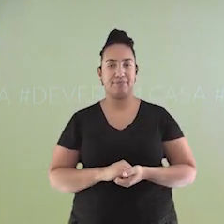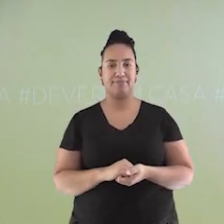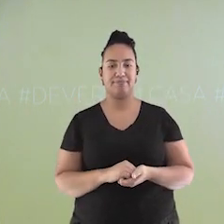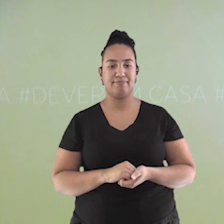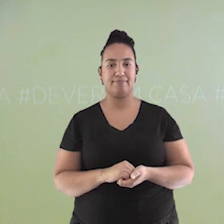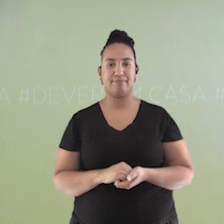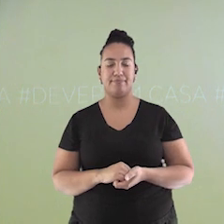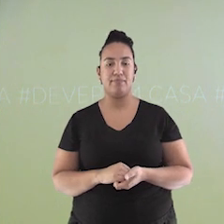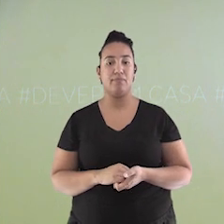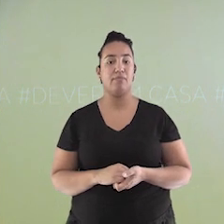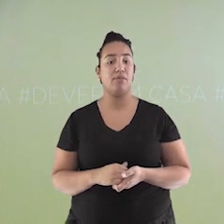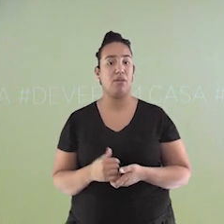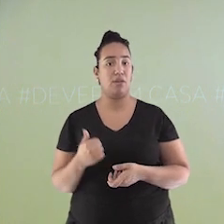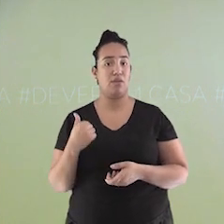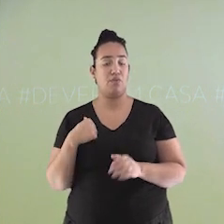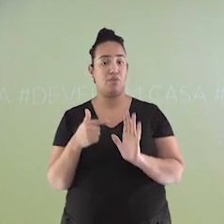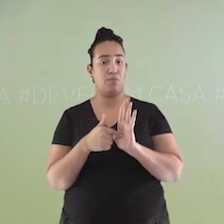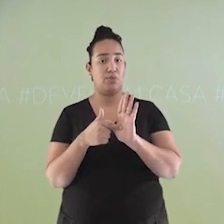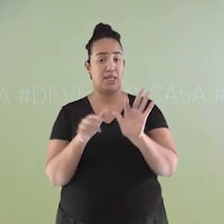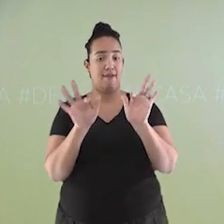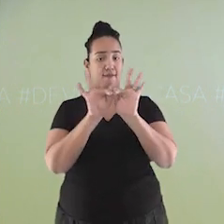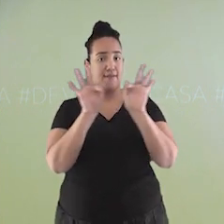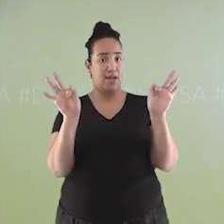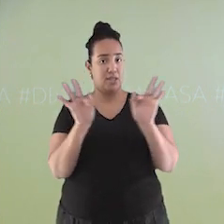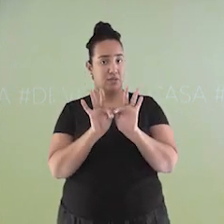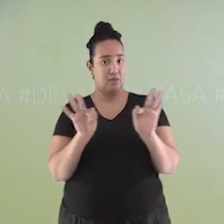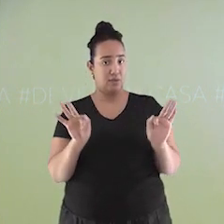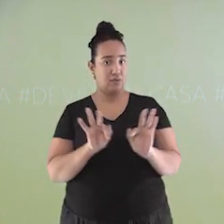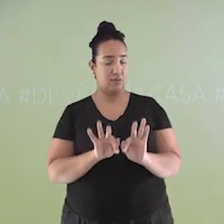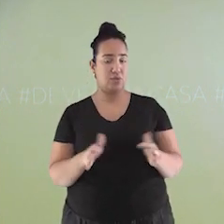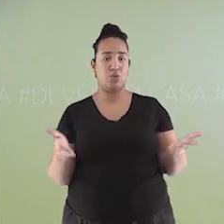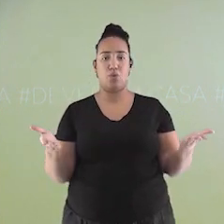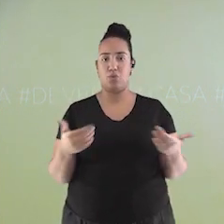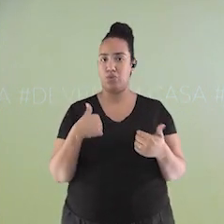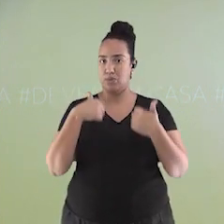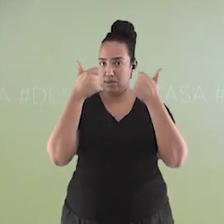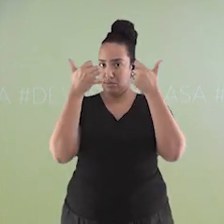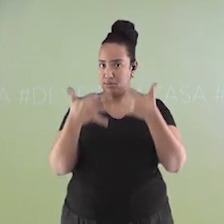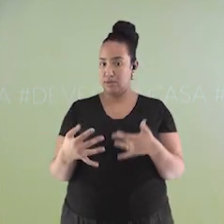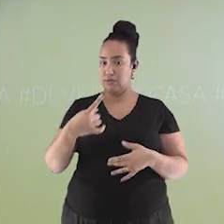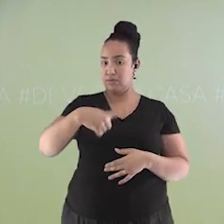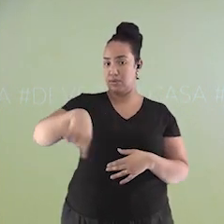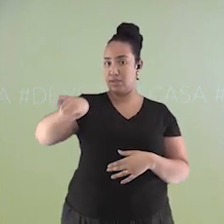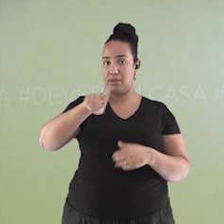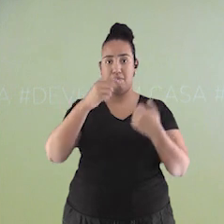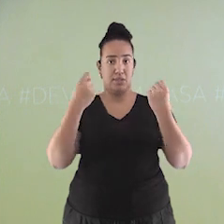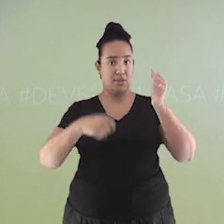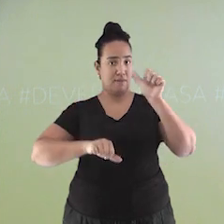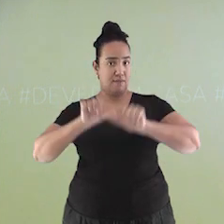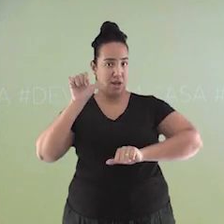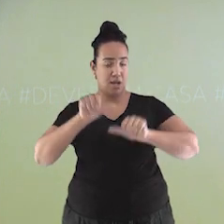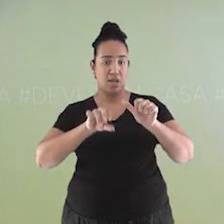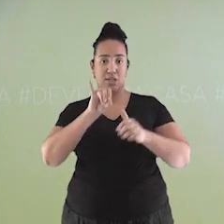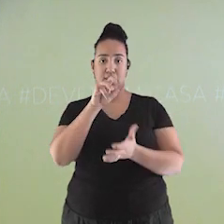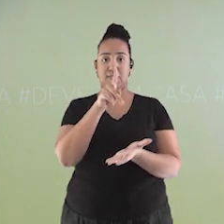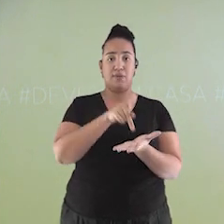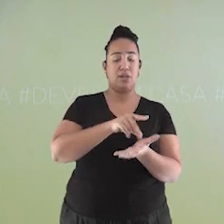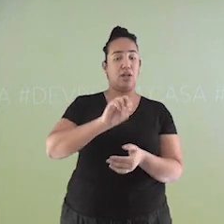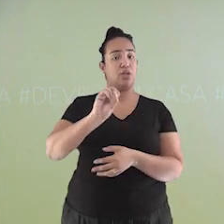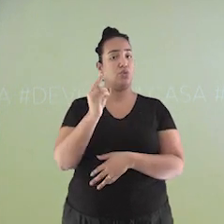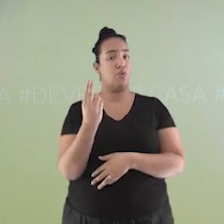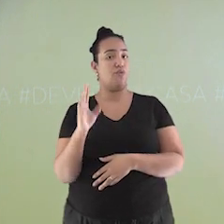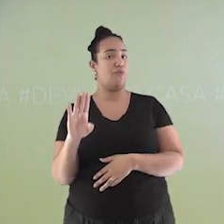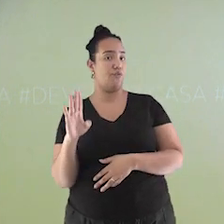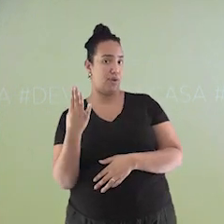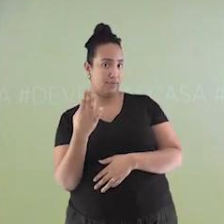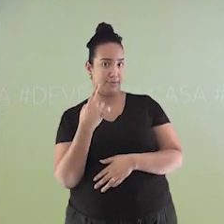descobrir? Farei algumas afirmações sobre o que foi falado aqui e você deve analisar se elas são verdadeiras